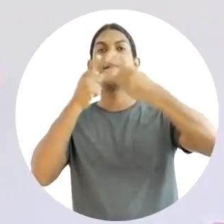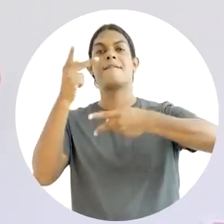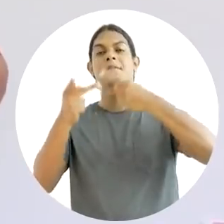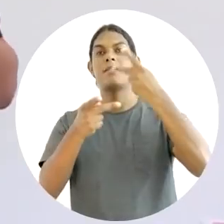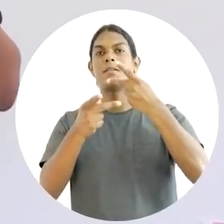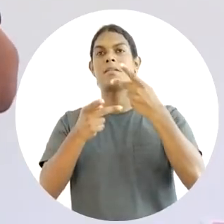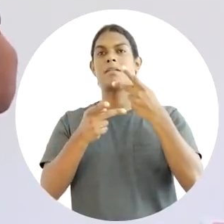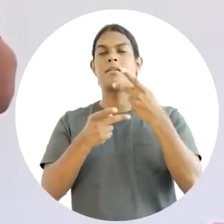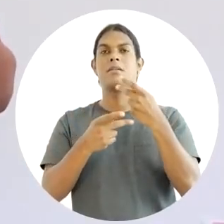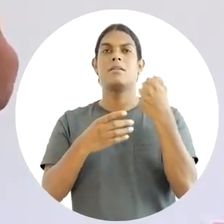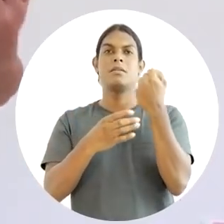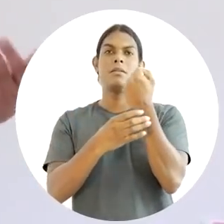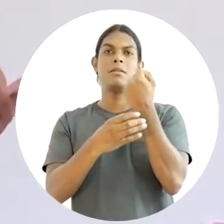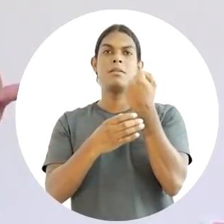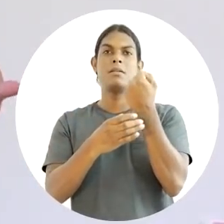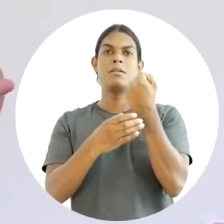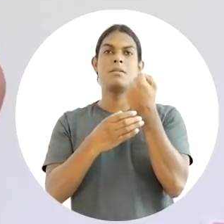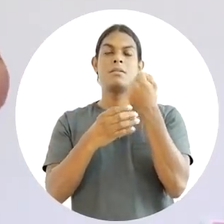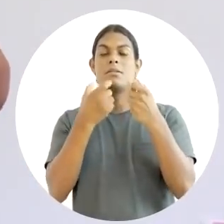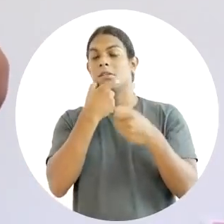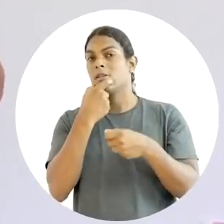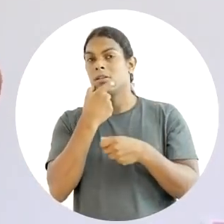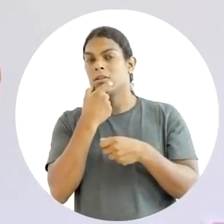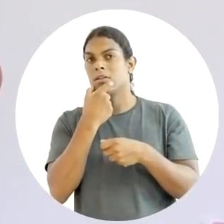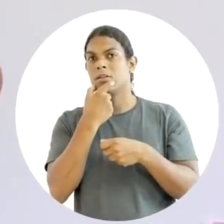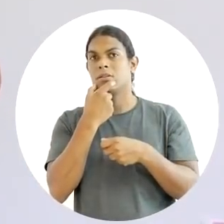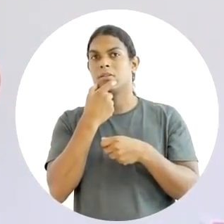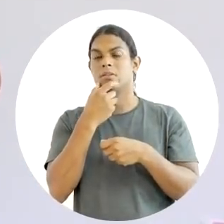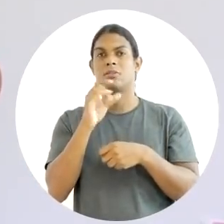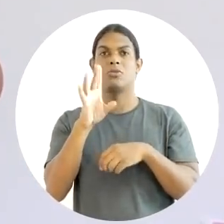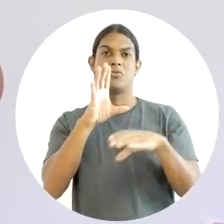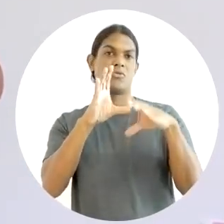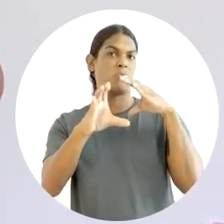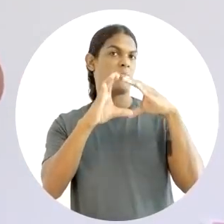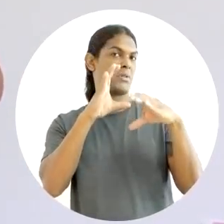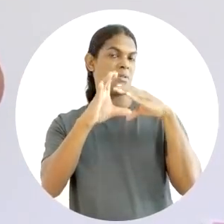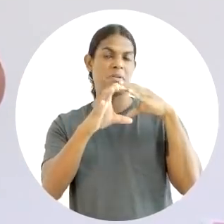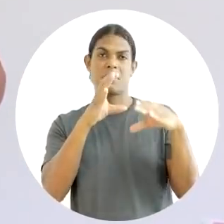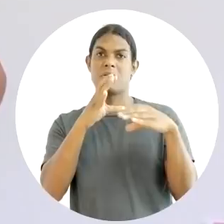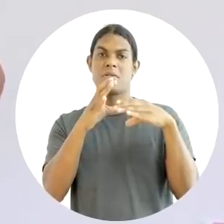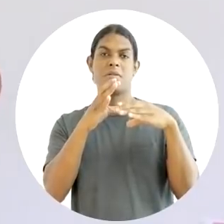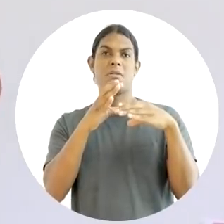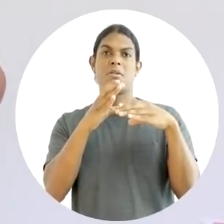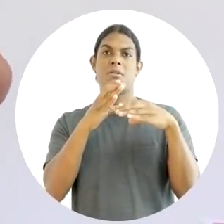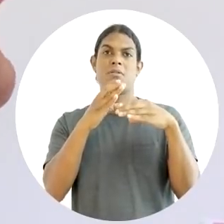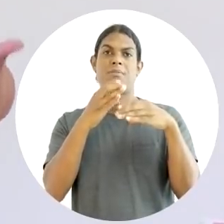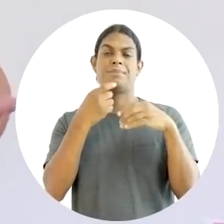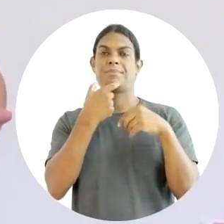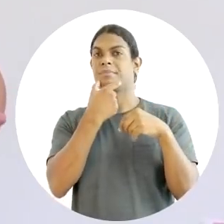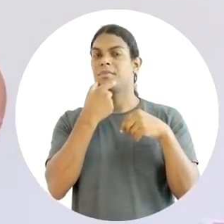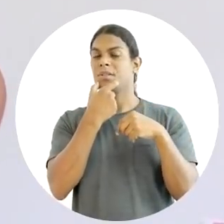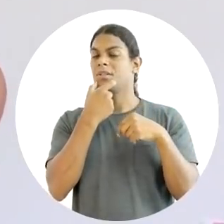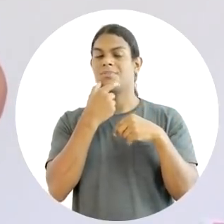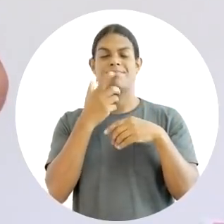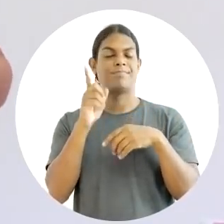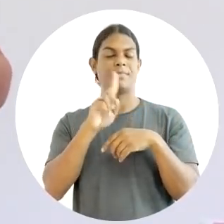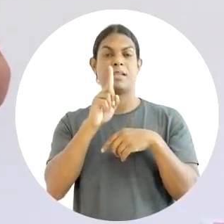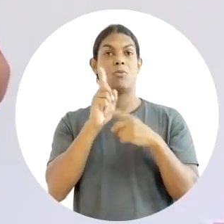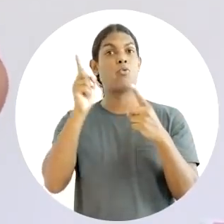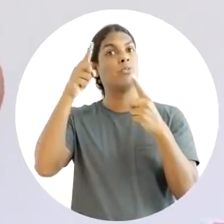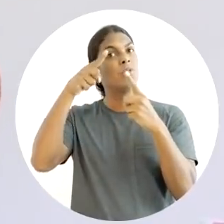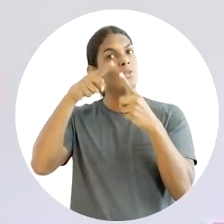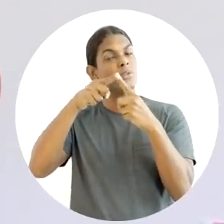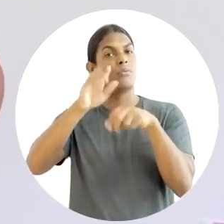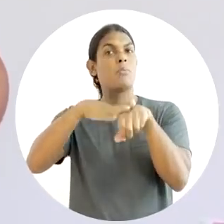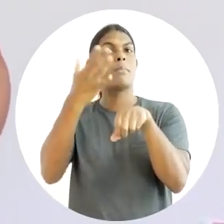Você não precisa se comunicar em inglês. O principal objetivo que nós temos é você conseguir ler um texto